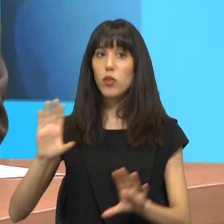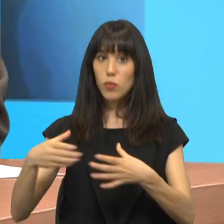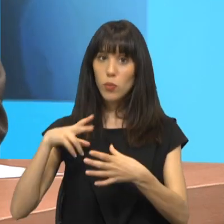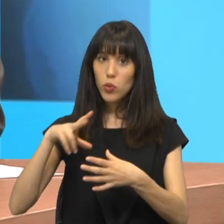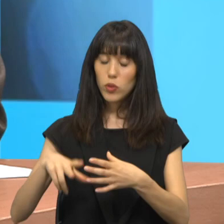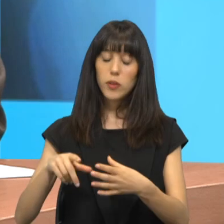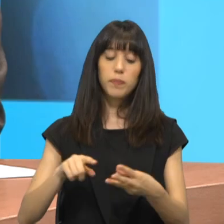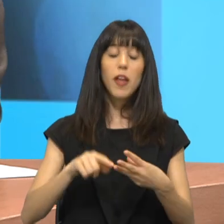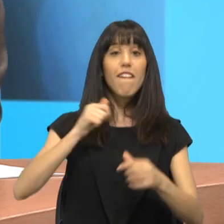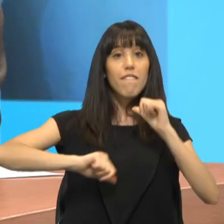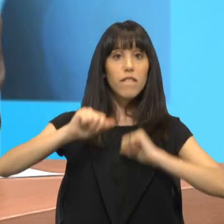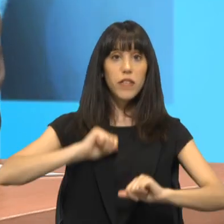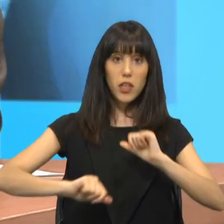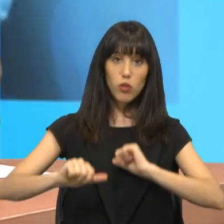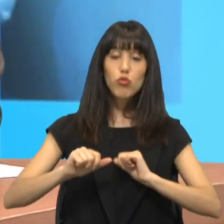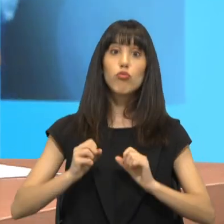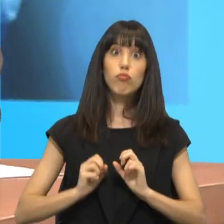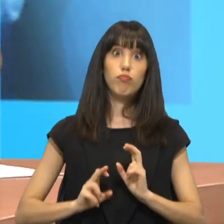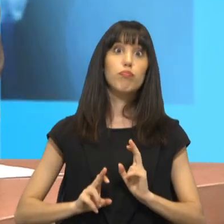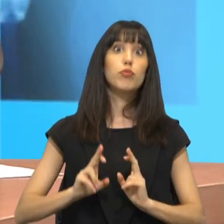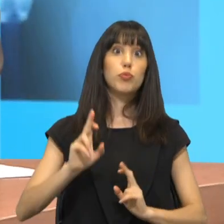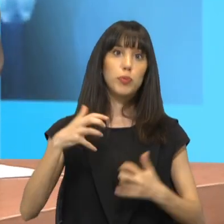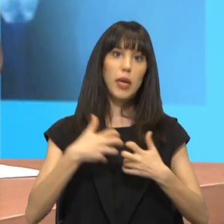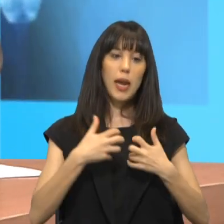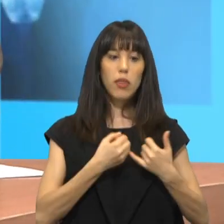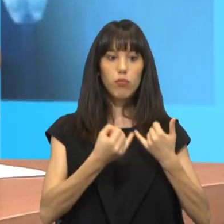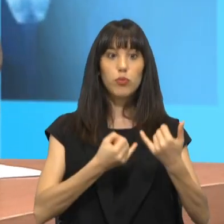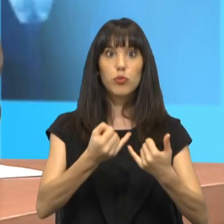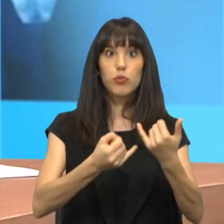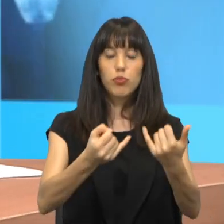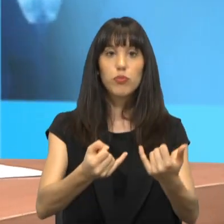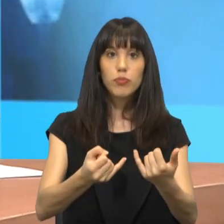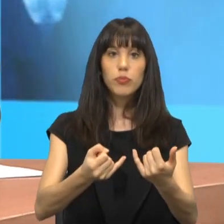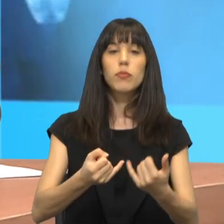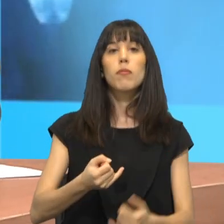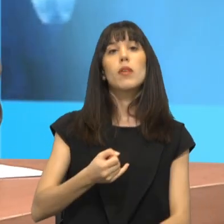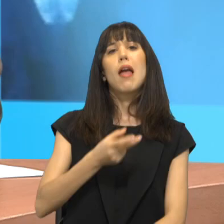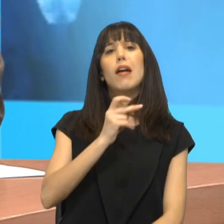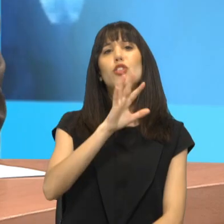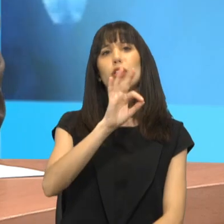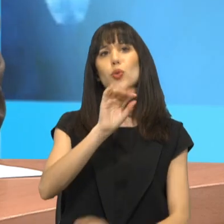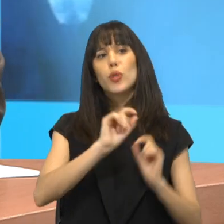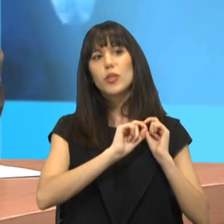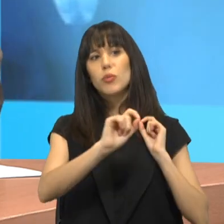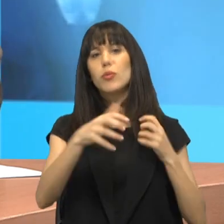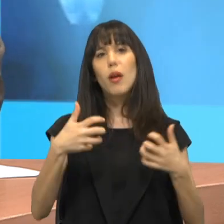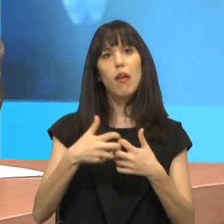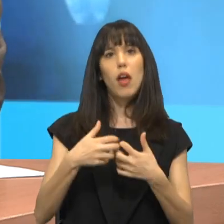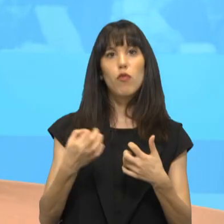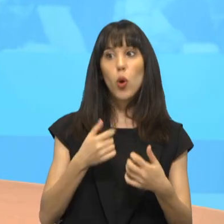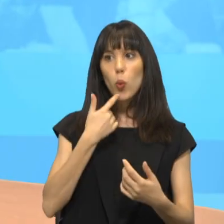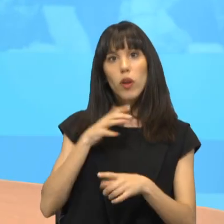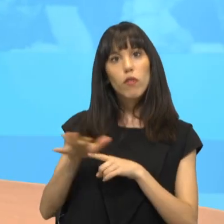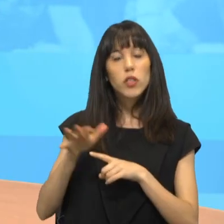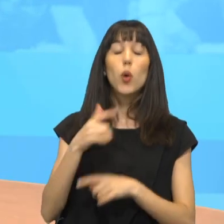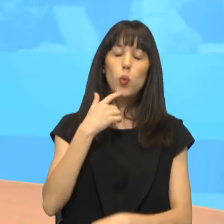Feridos também em número crescente à medida que a guerra se eternizava. Foram 14 anos. E, portanto, isso foi criado... Teve um impacto muito grande. Um